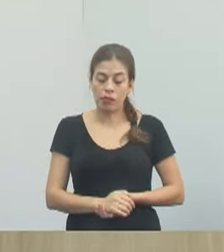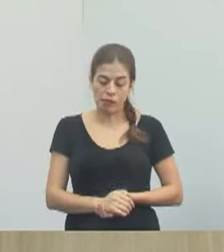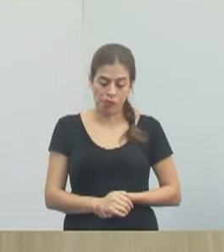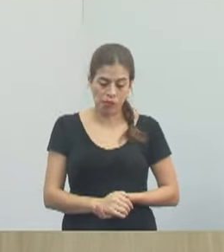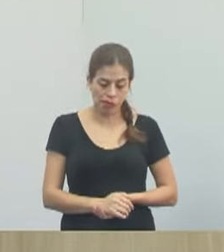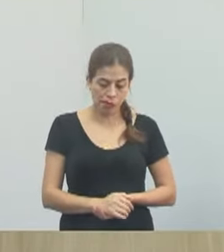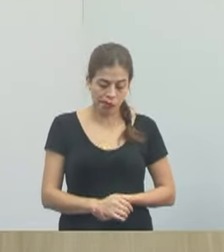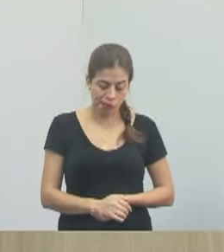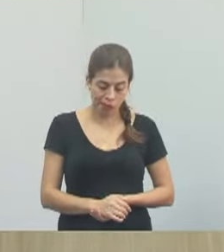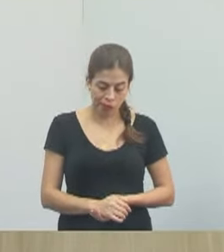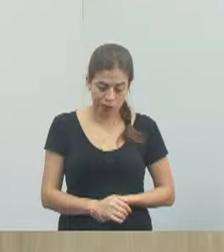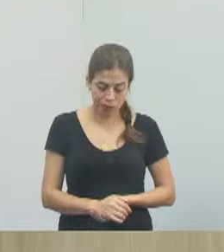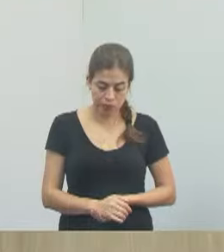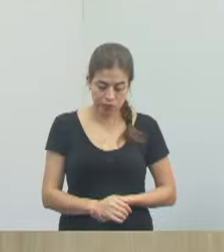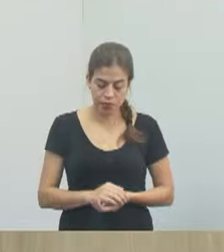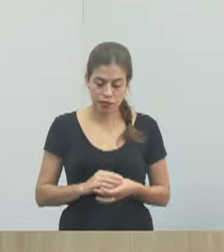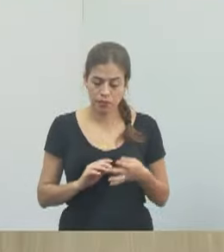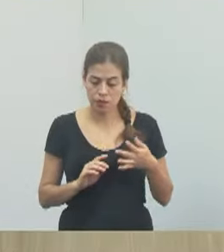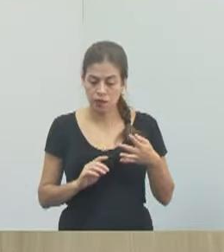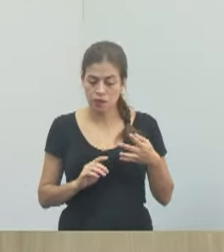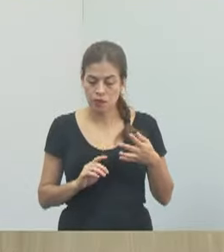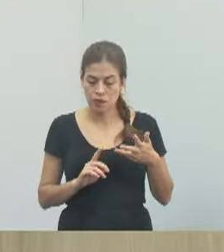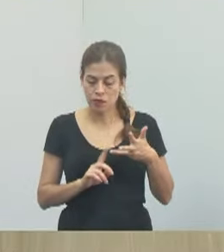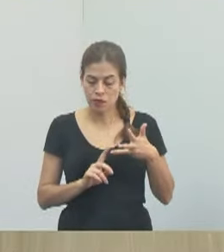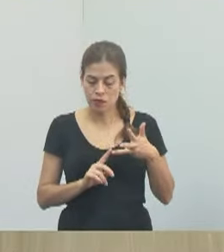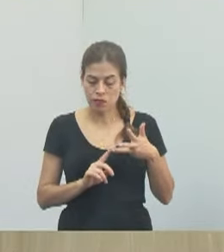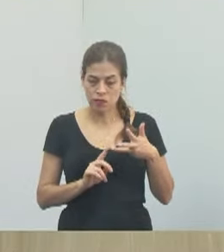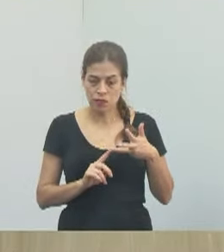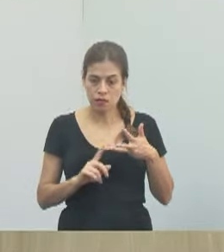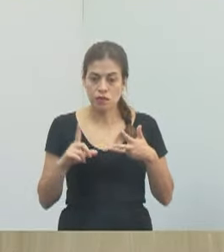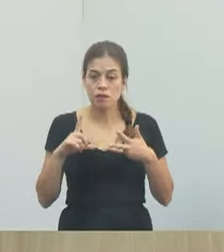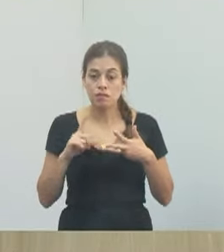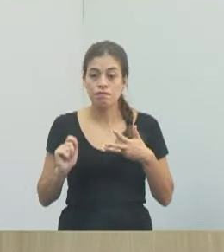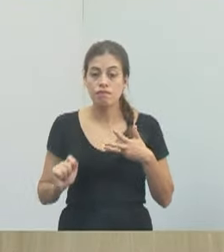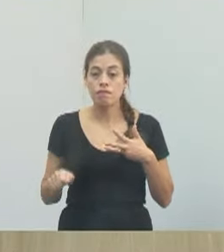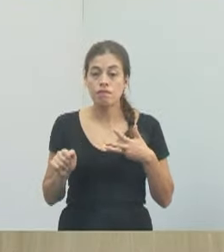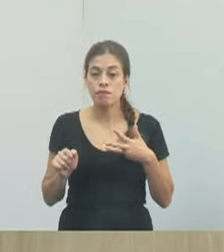desses quatro existe a possibilidade